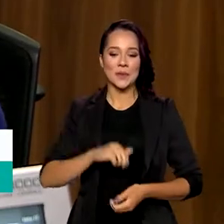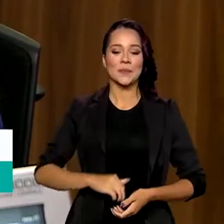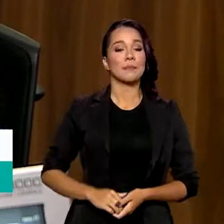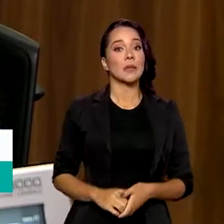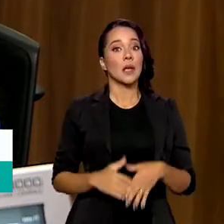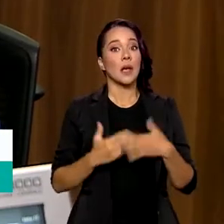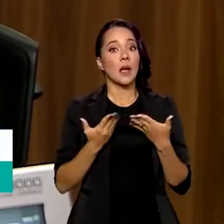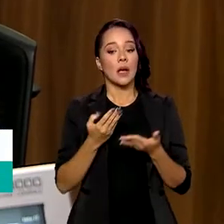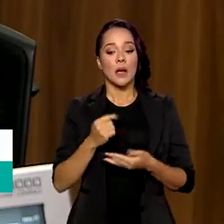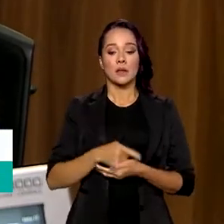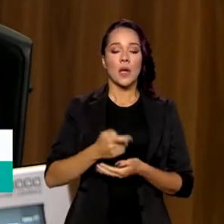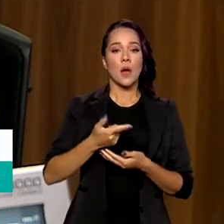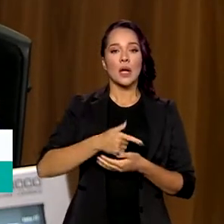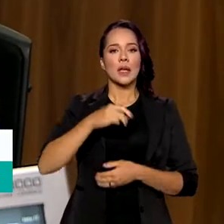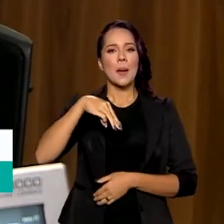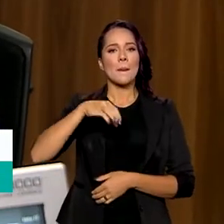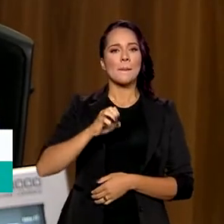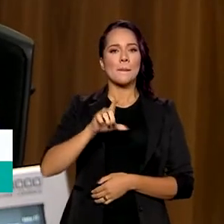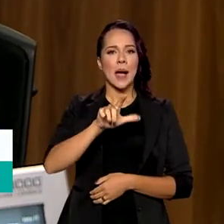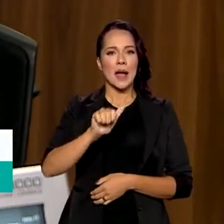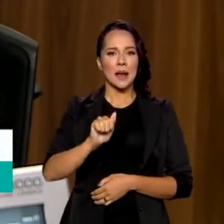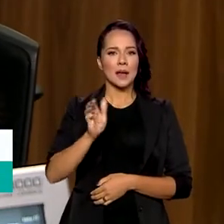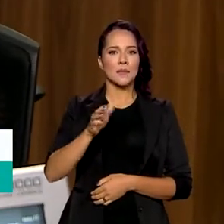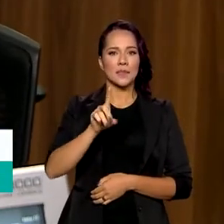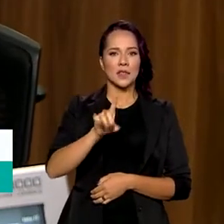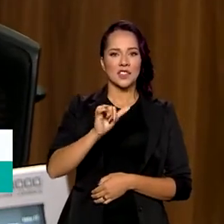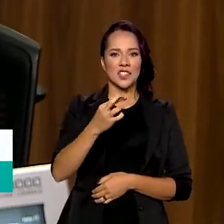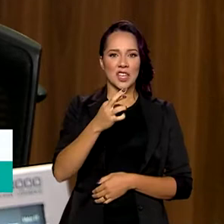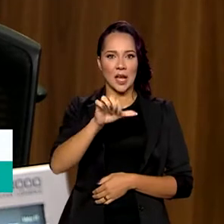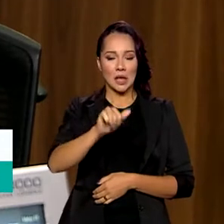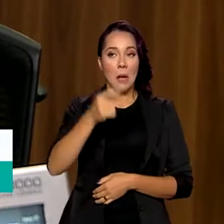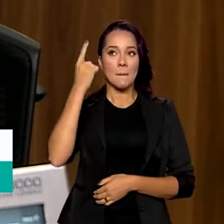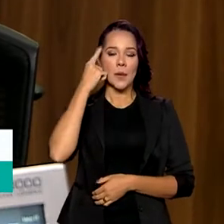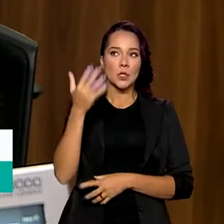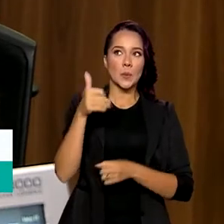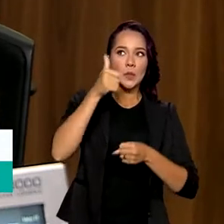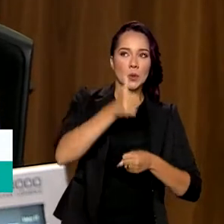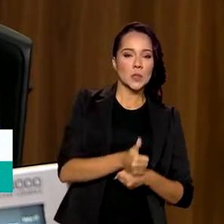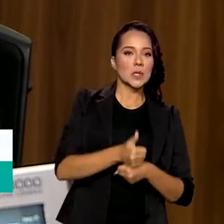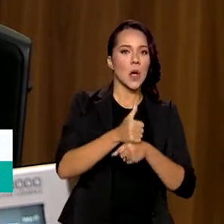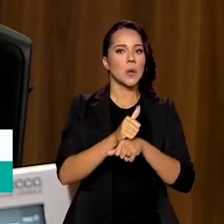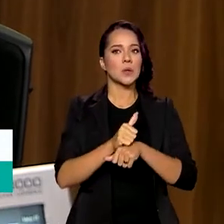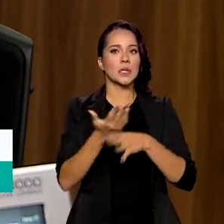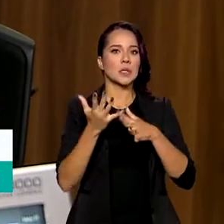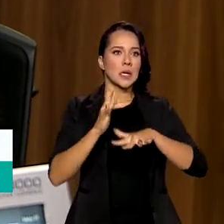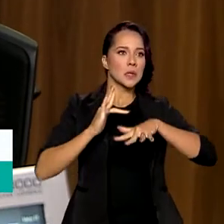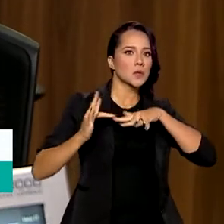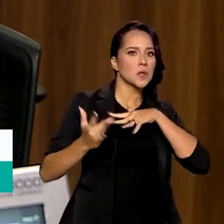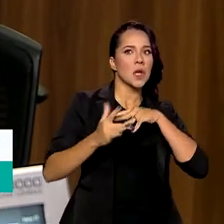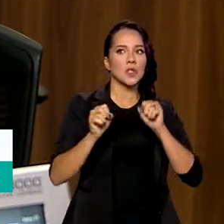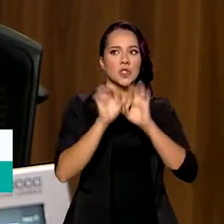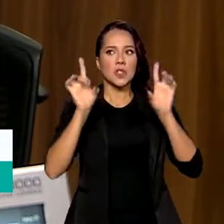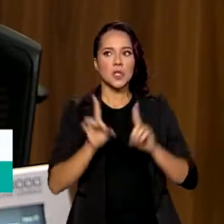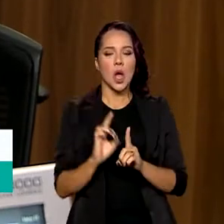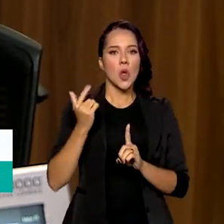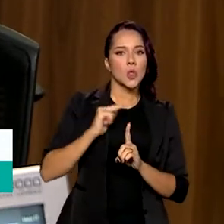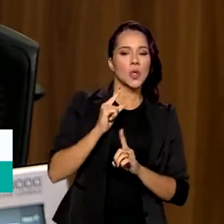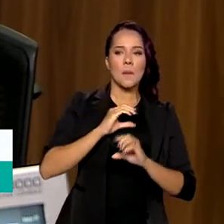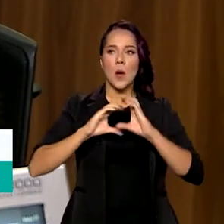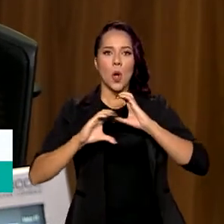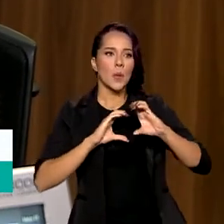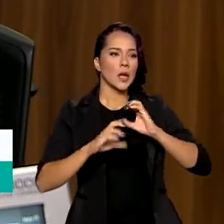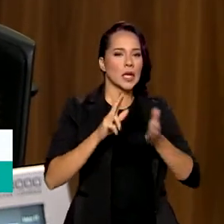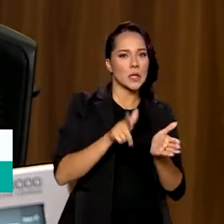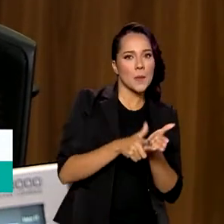a questão da mala direta né a gente pensa aqui com a substituição das mídias digitais não há mais espaço para